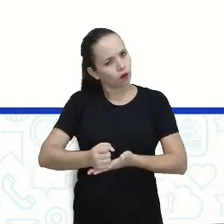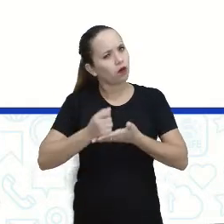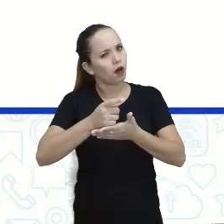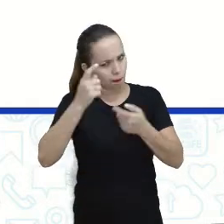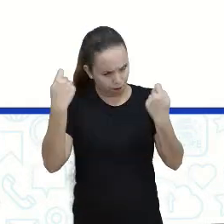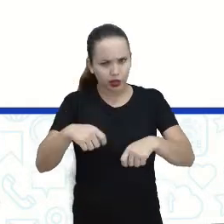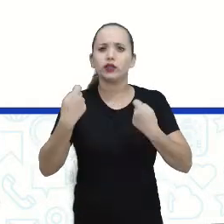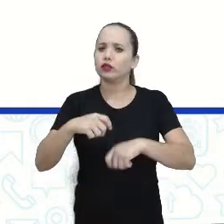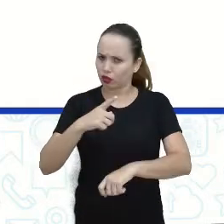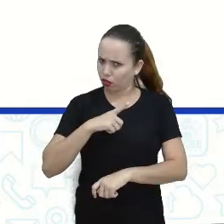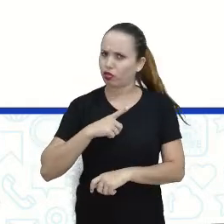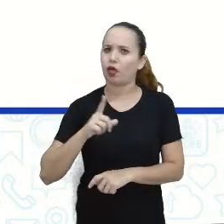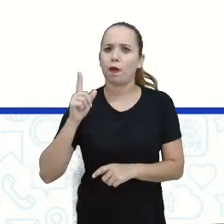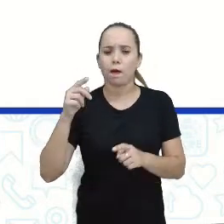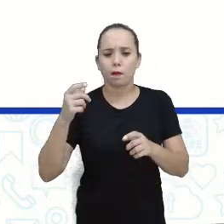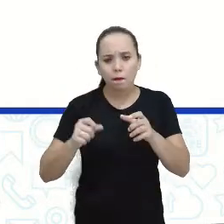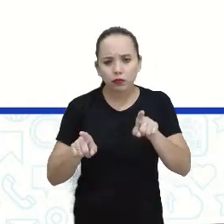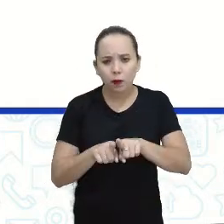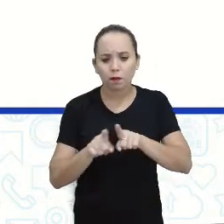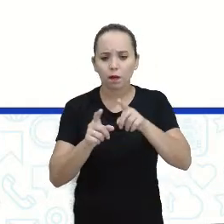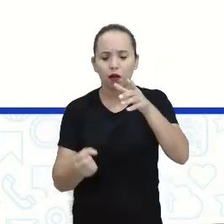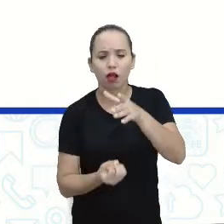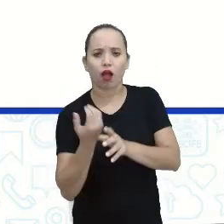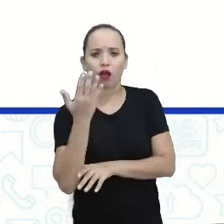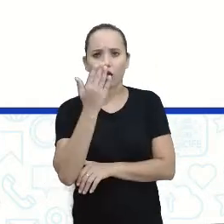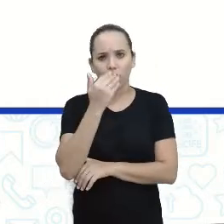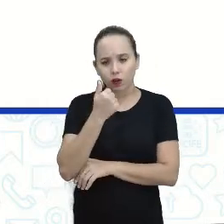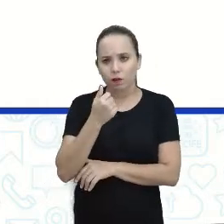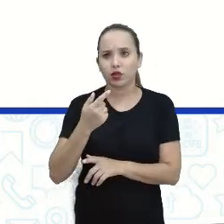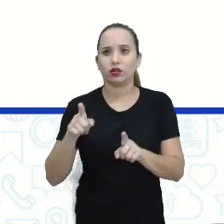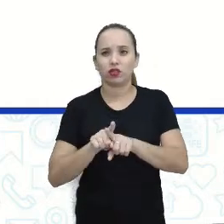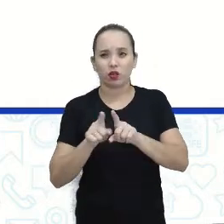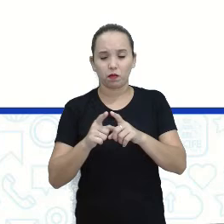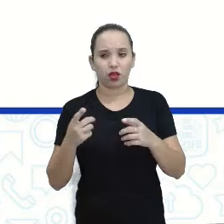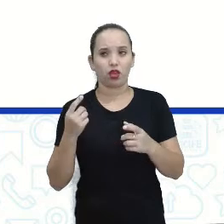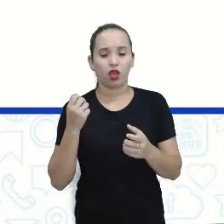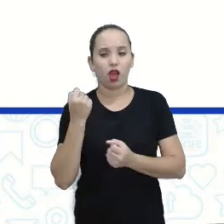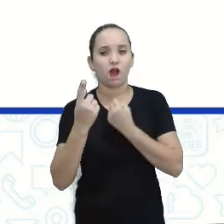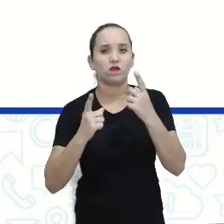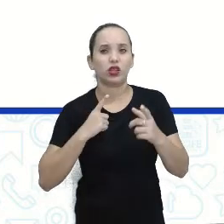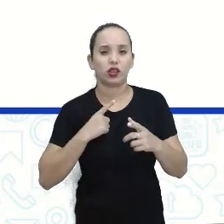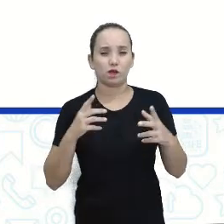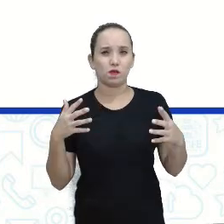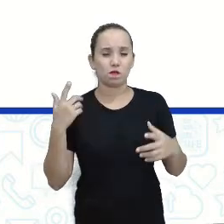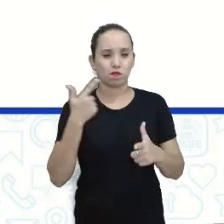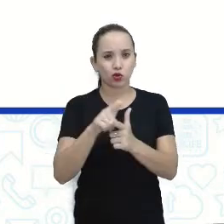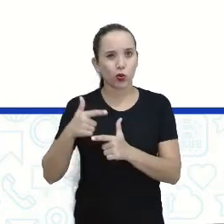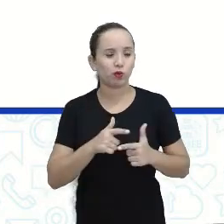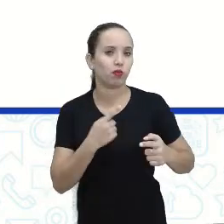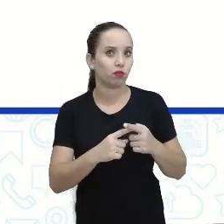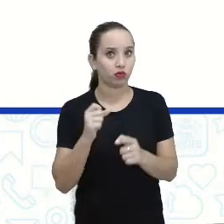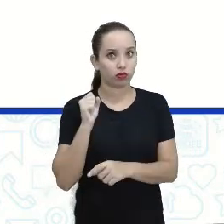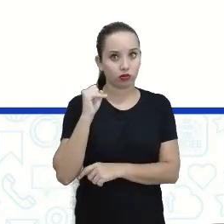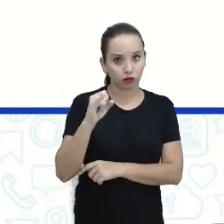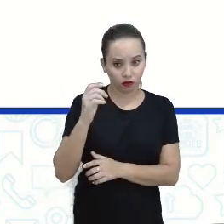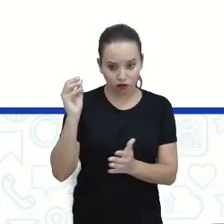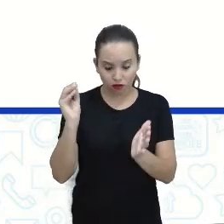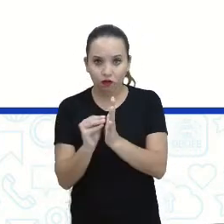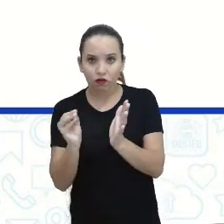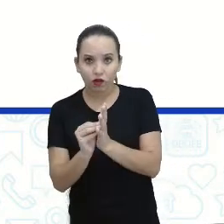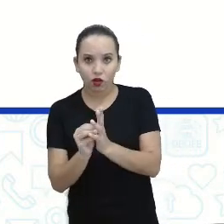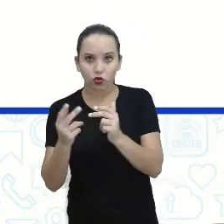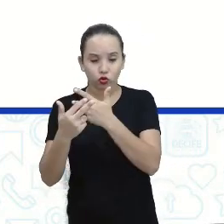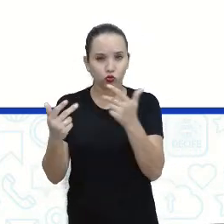necessária para a produção de alimentos e termina gerando muito conflito, né, gente? Porque quando falta um recurso tão essencial para a